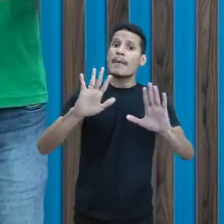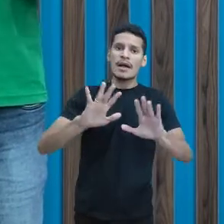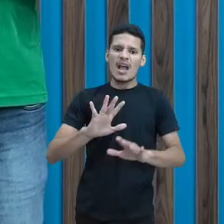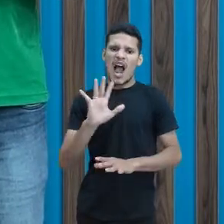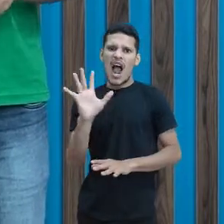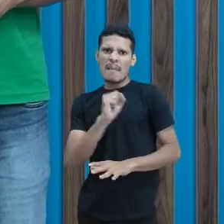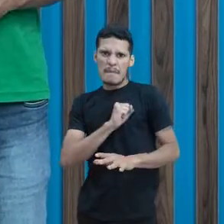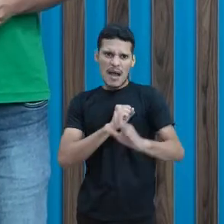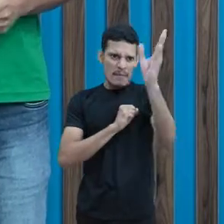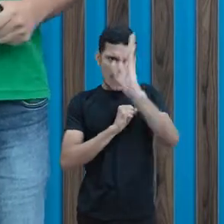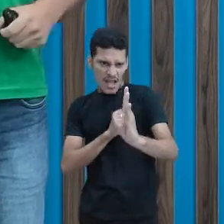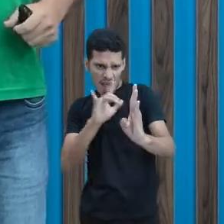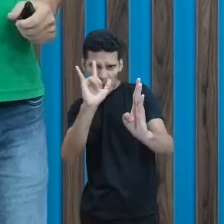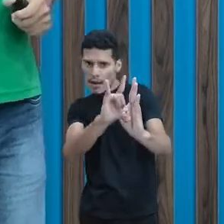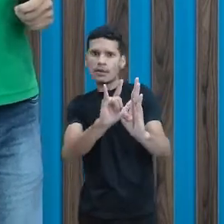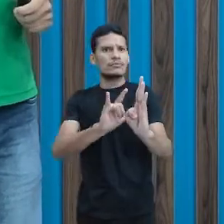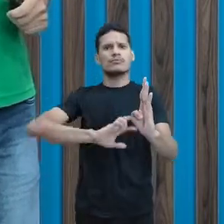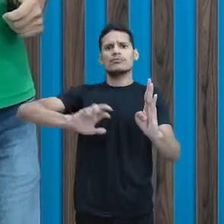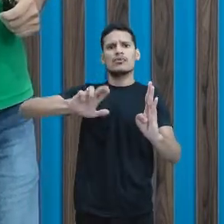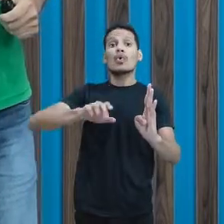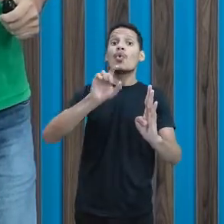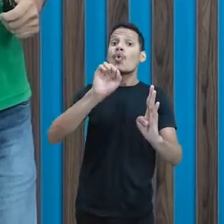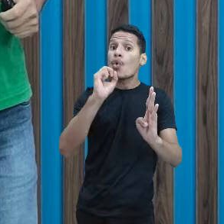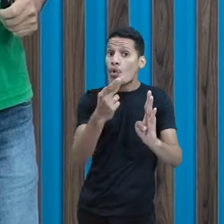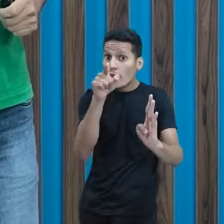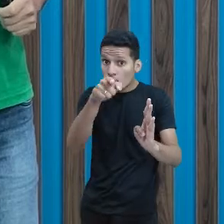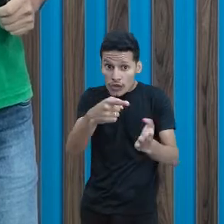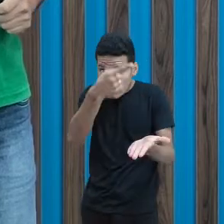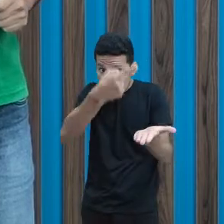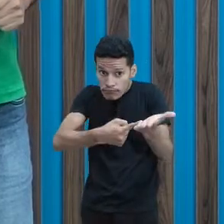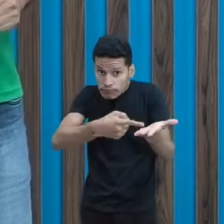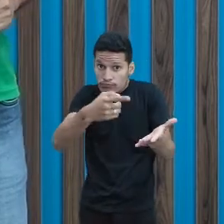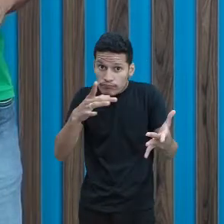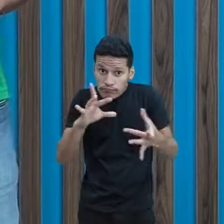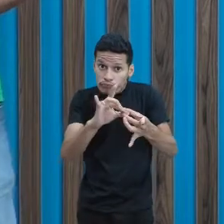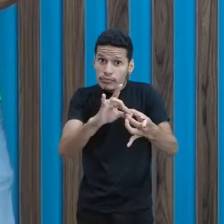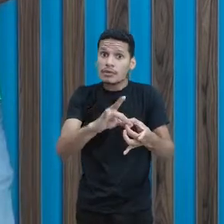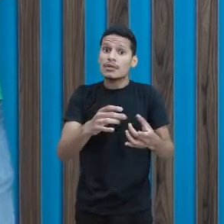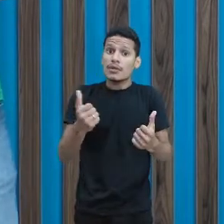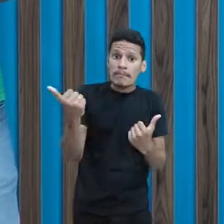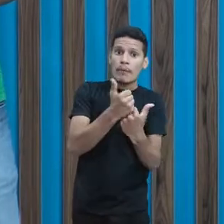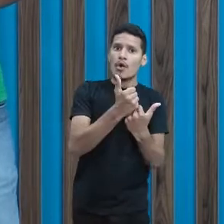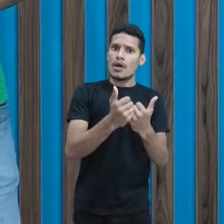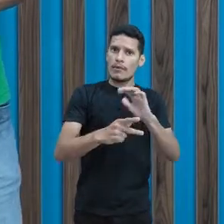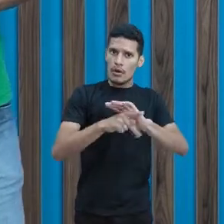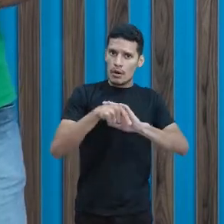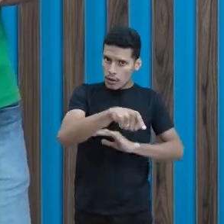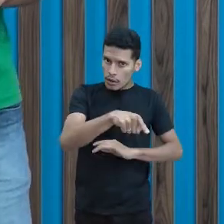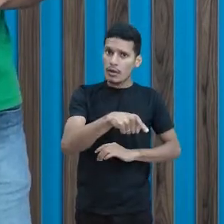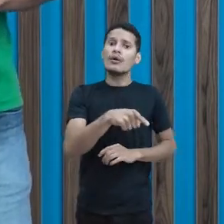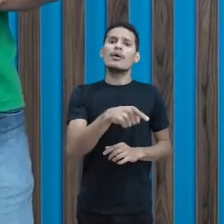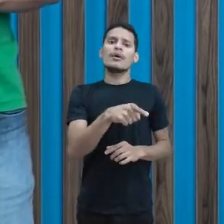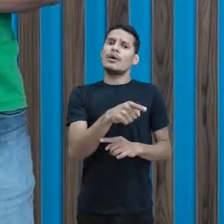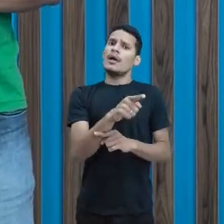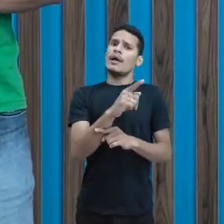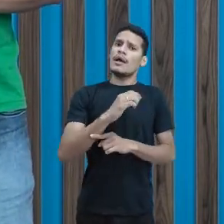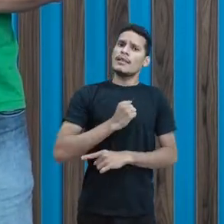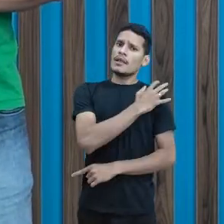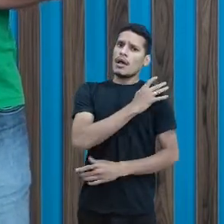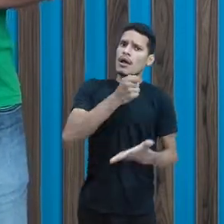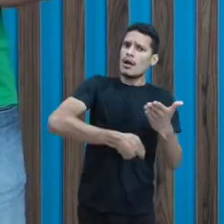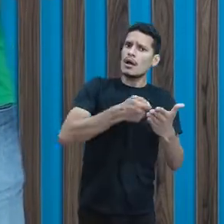o país ou deixar. É assim, ou você apoia a ditadura militar, né, tem que destacar isso, ou você apoia ou você sai do